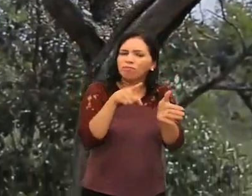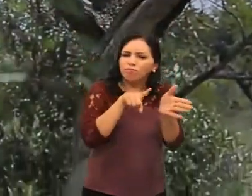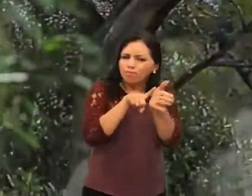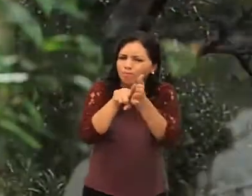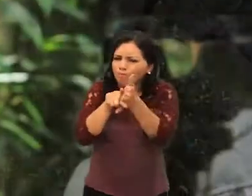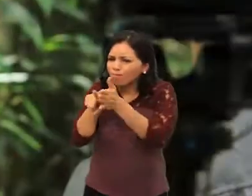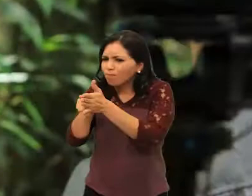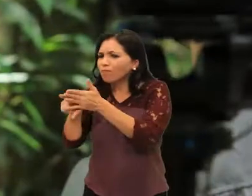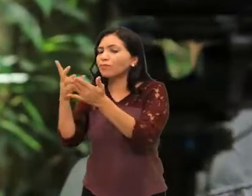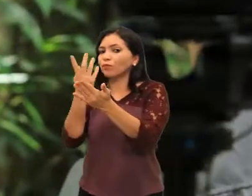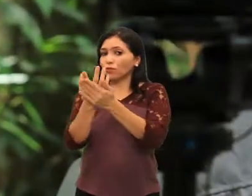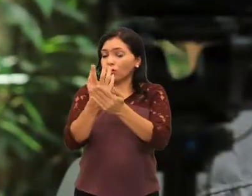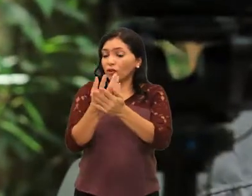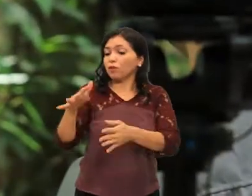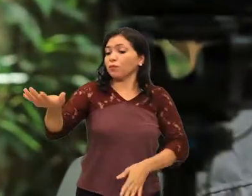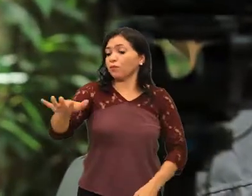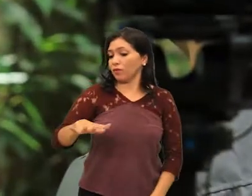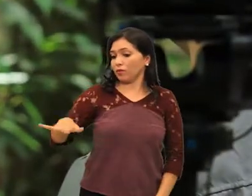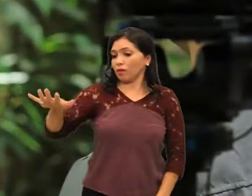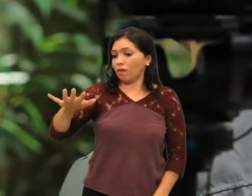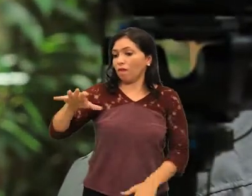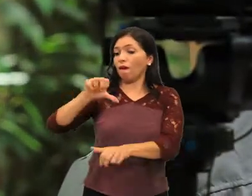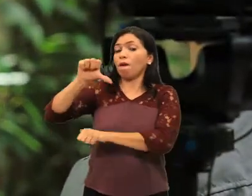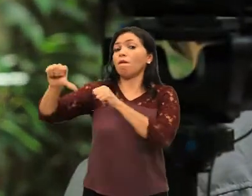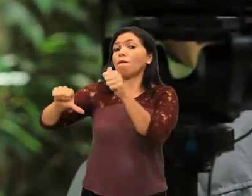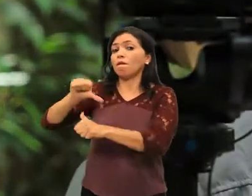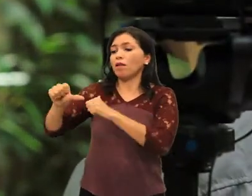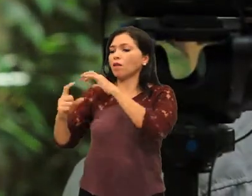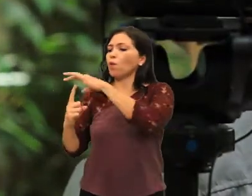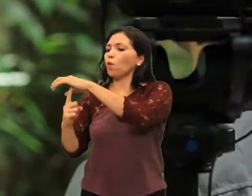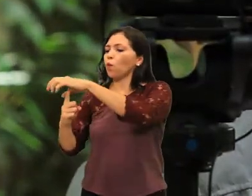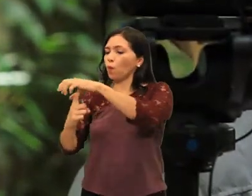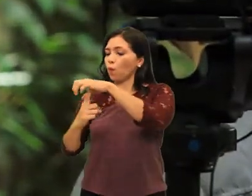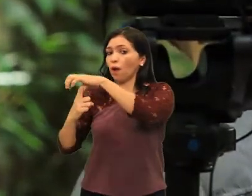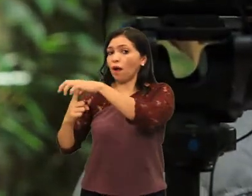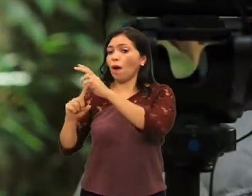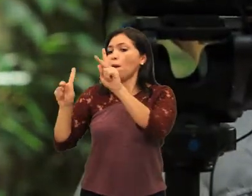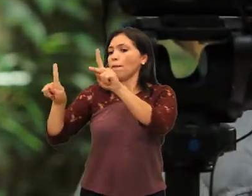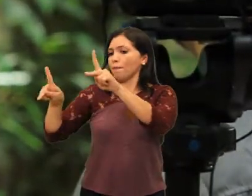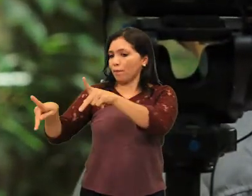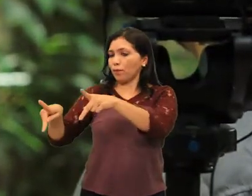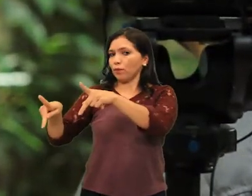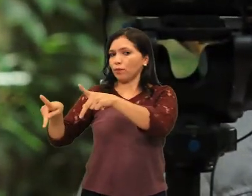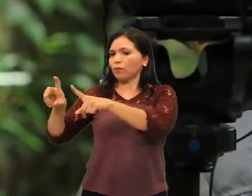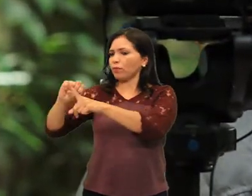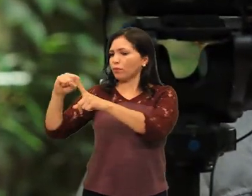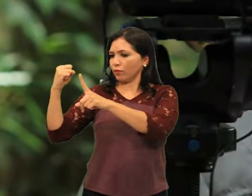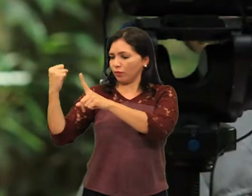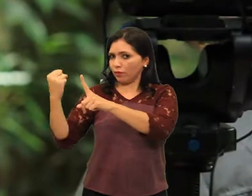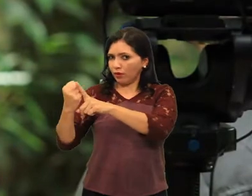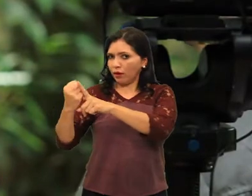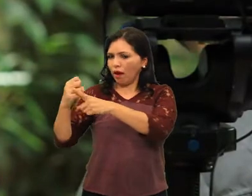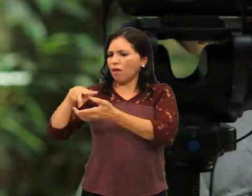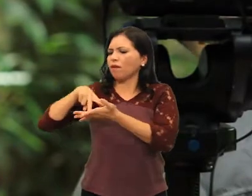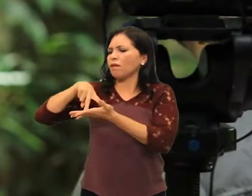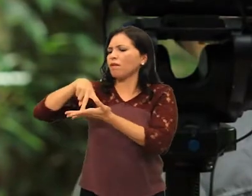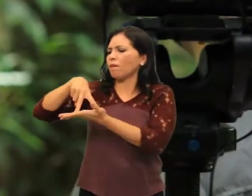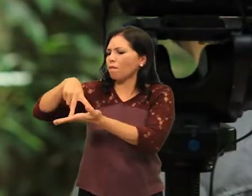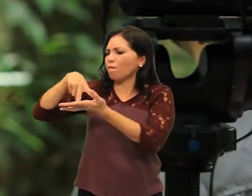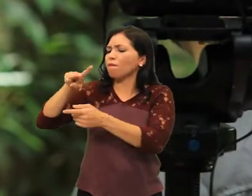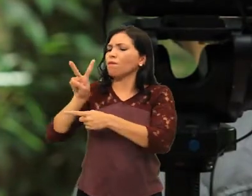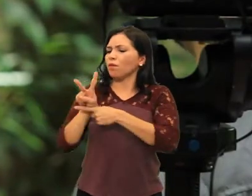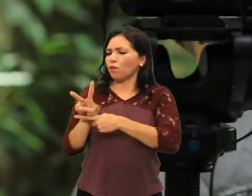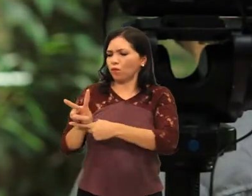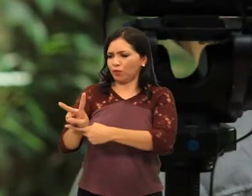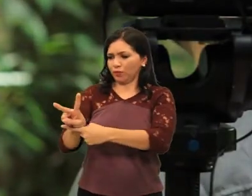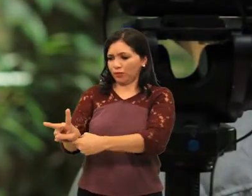que essa área se torne um parque público municipal, né, de uma área de conservação, né, para